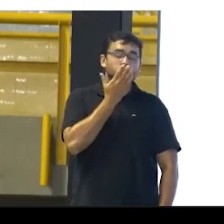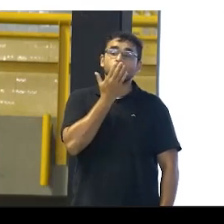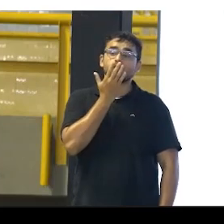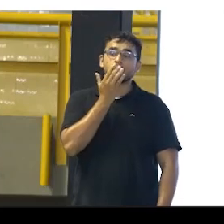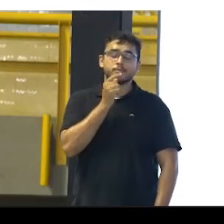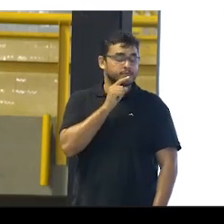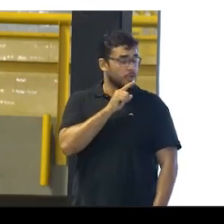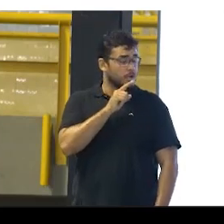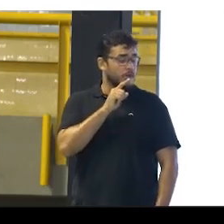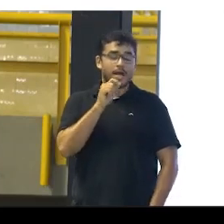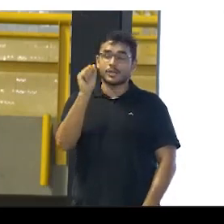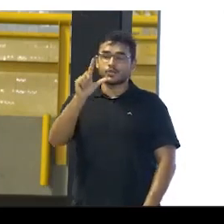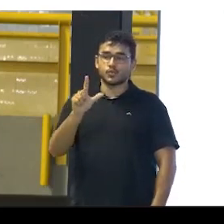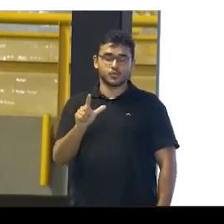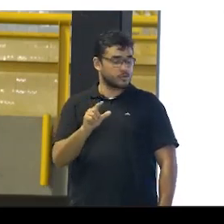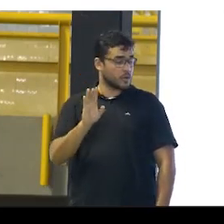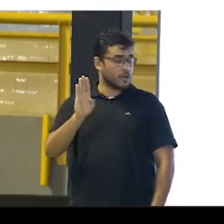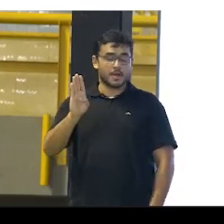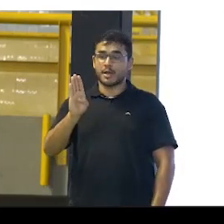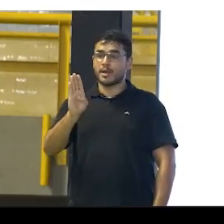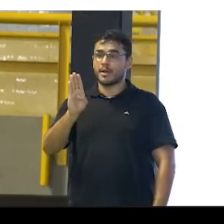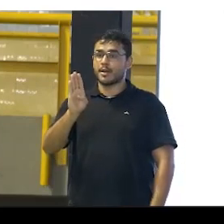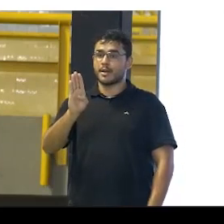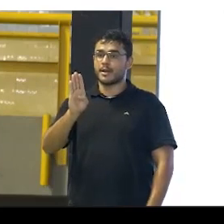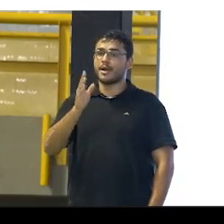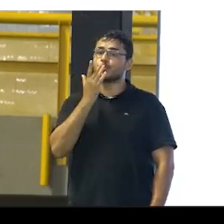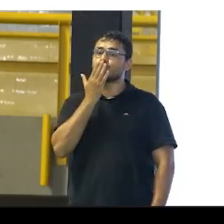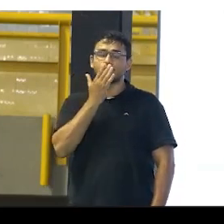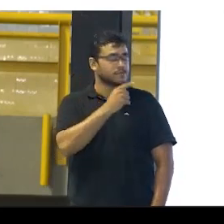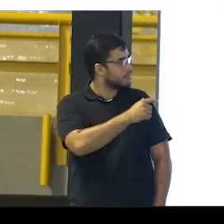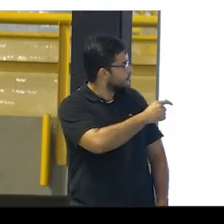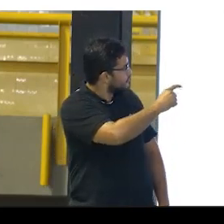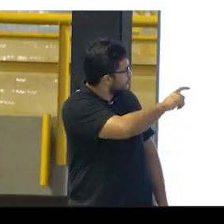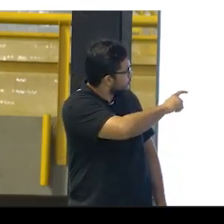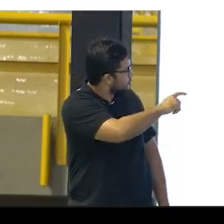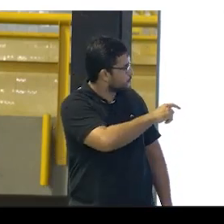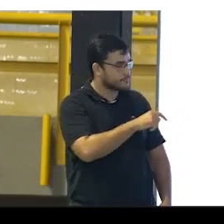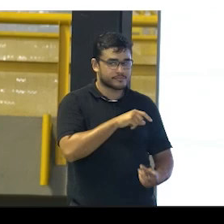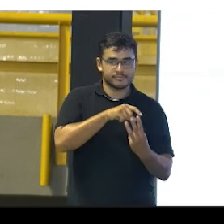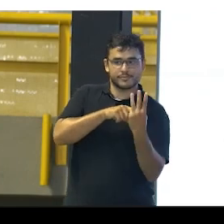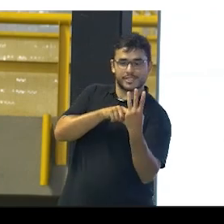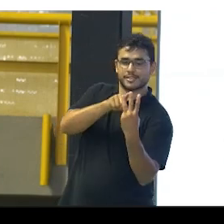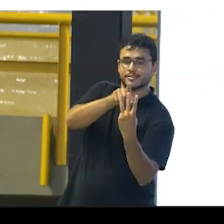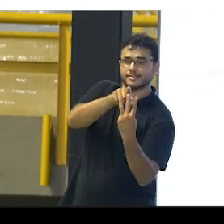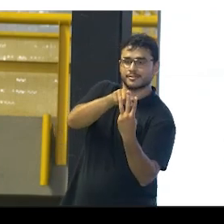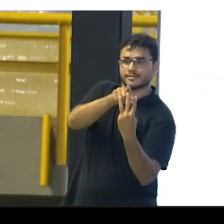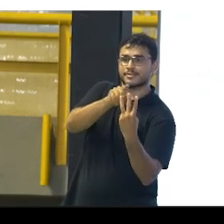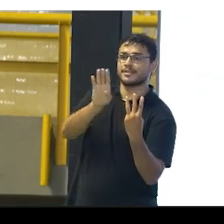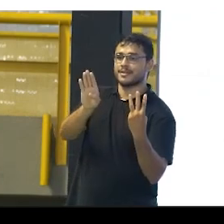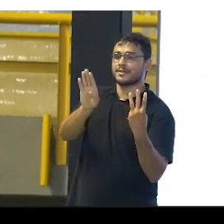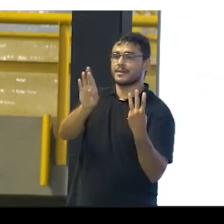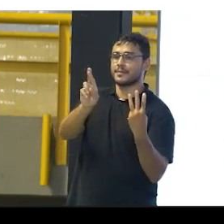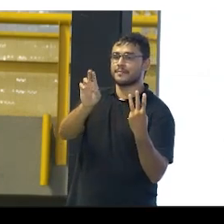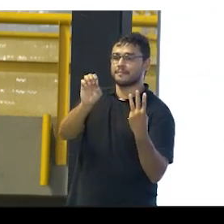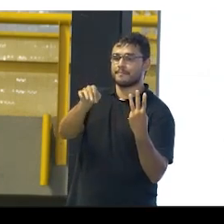O petróleo do tipo Brent, ele é explorado em um dos países dominados pelo Reino Unido. Lembra que o